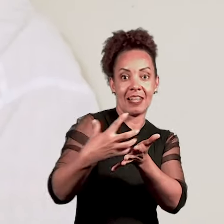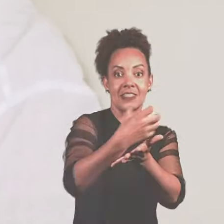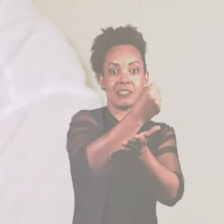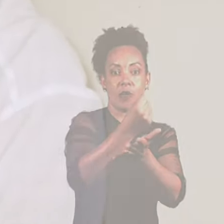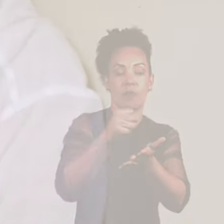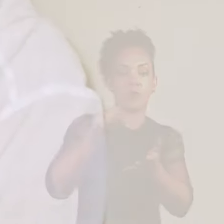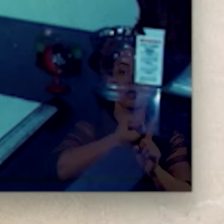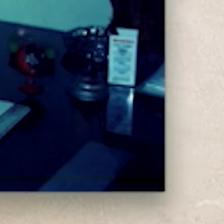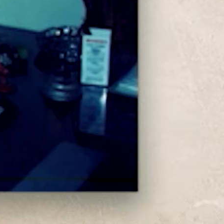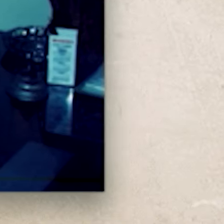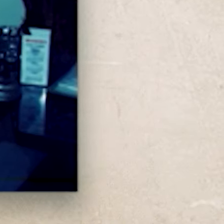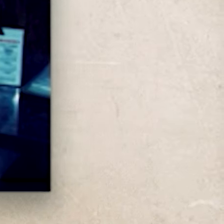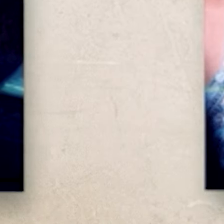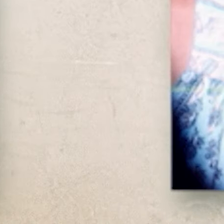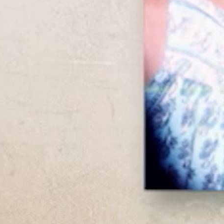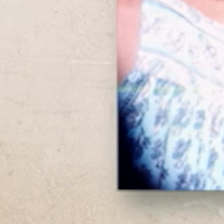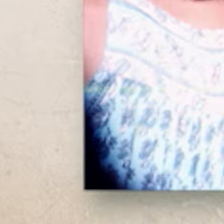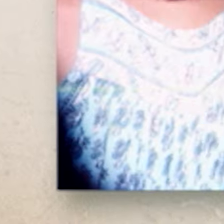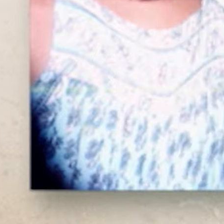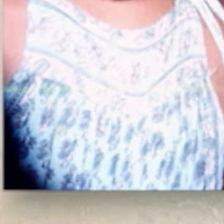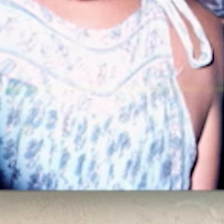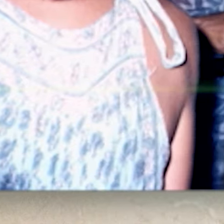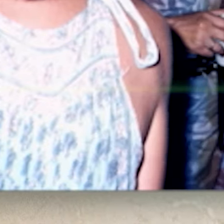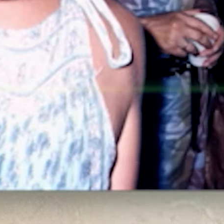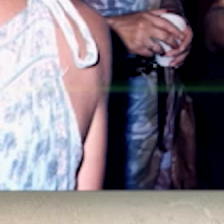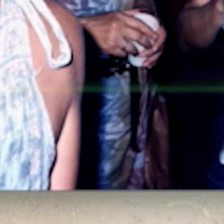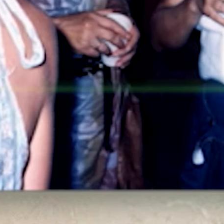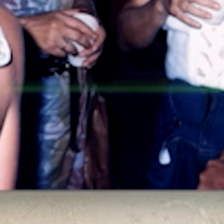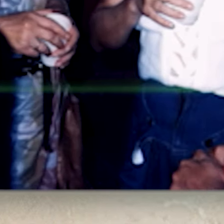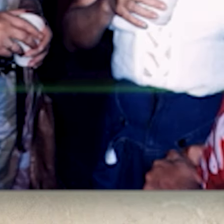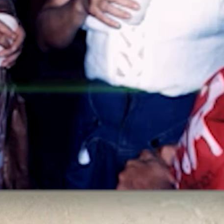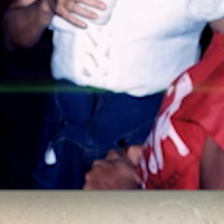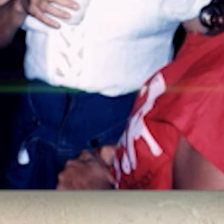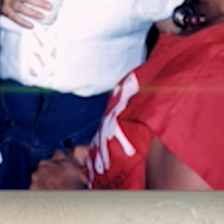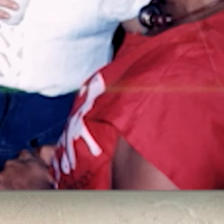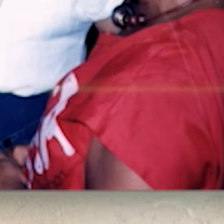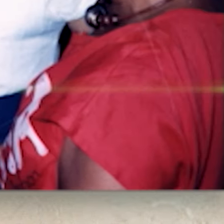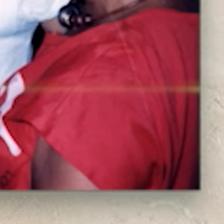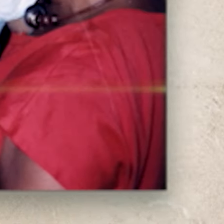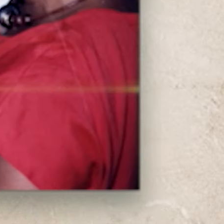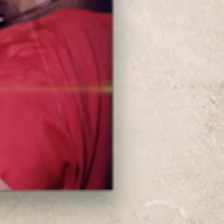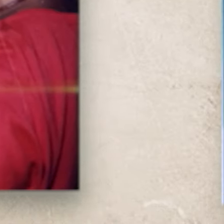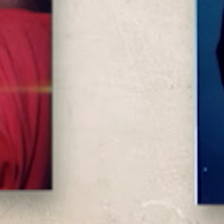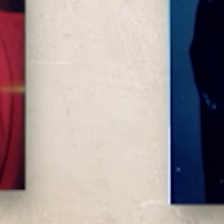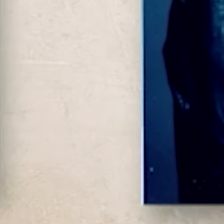sociedade regional.